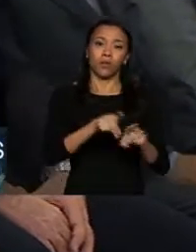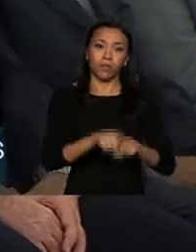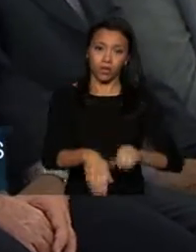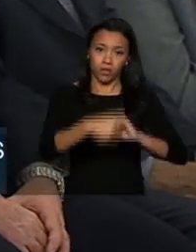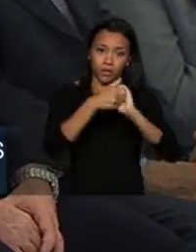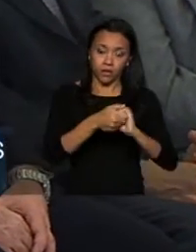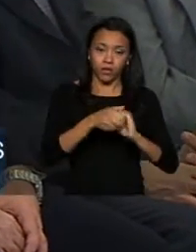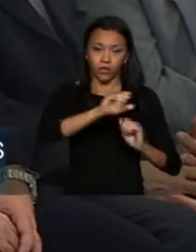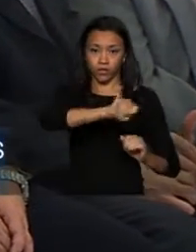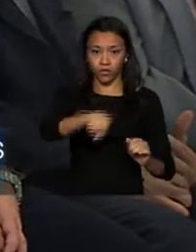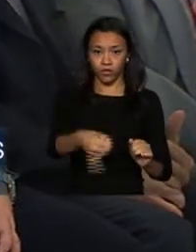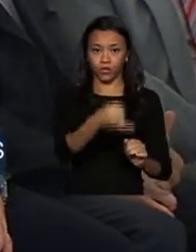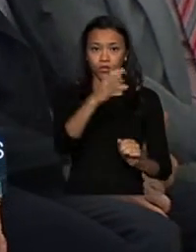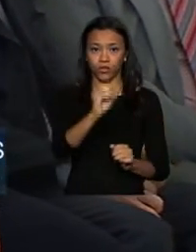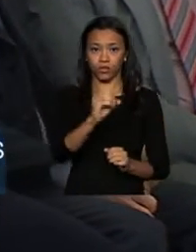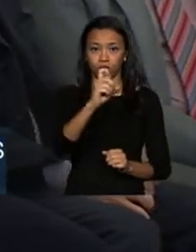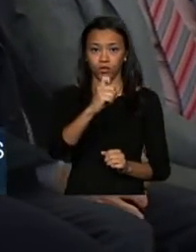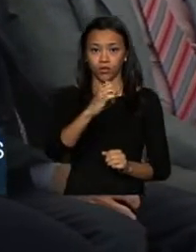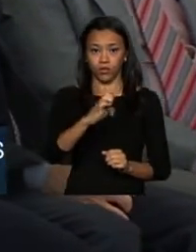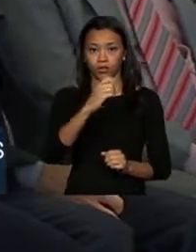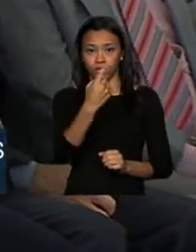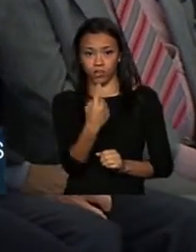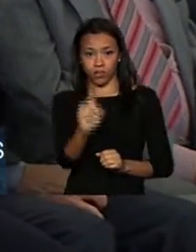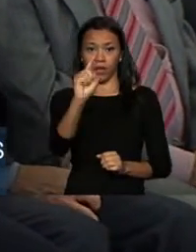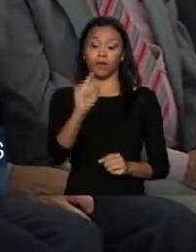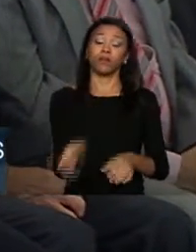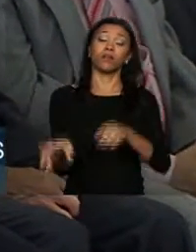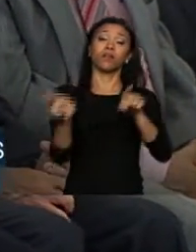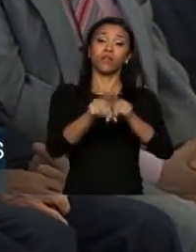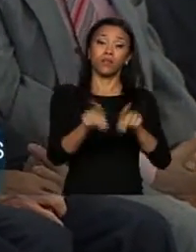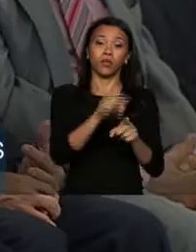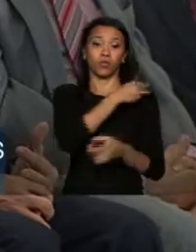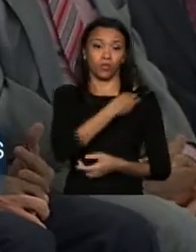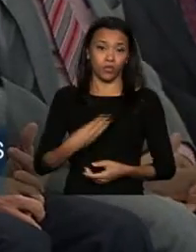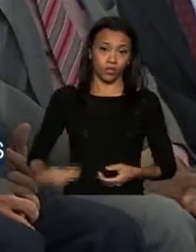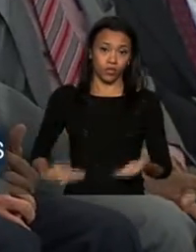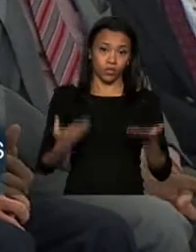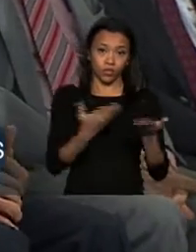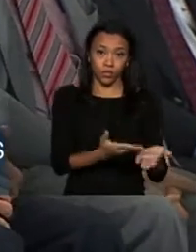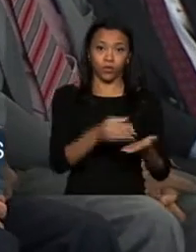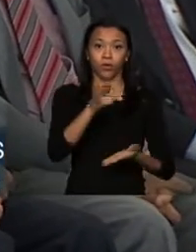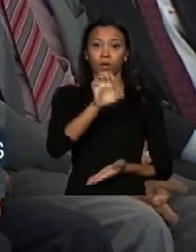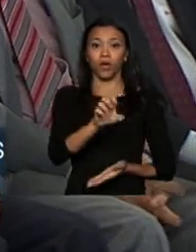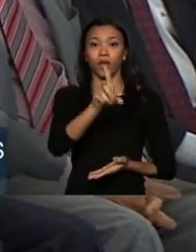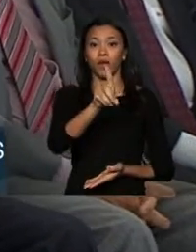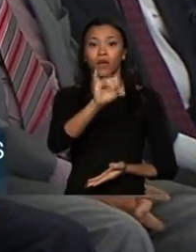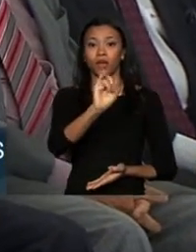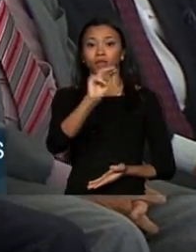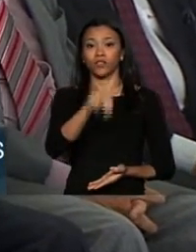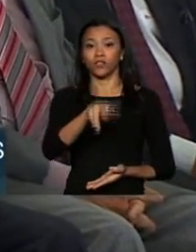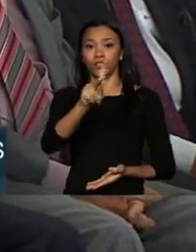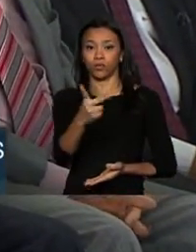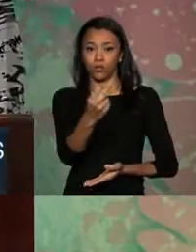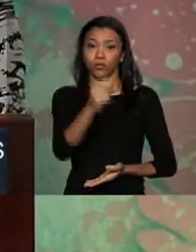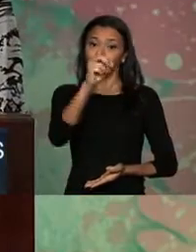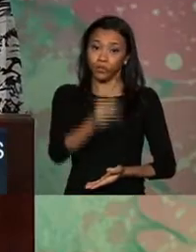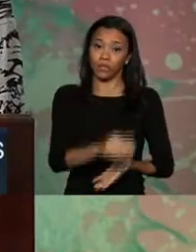Segurança Institucional, e o ministro Edinho Silva, da Secretaria de Comunicação